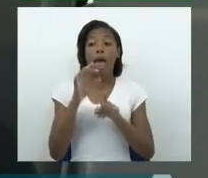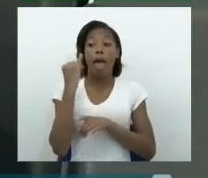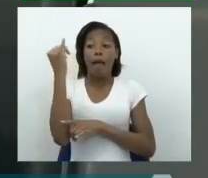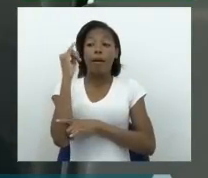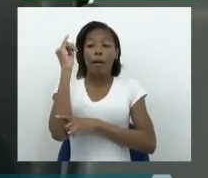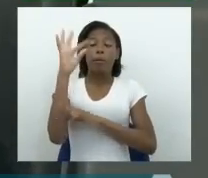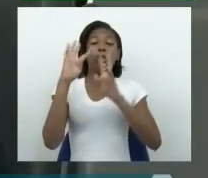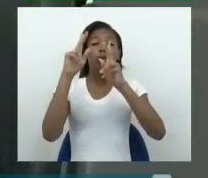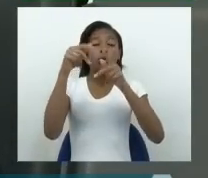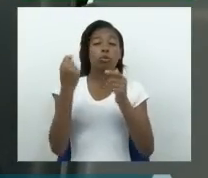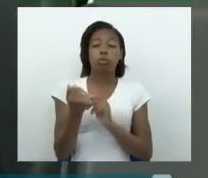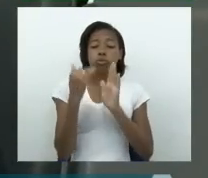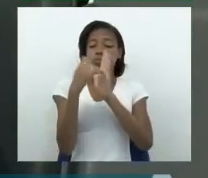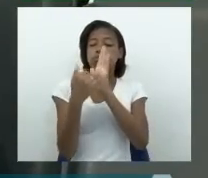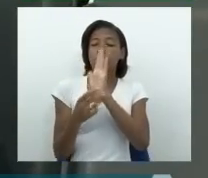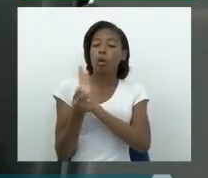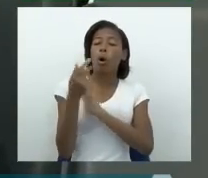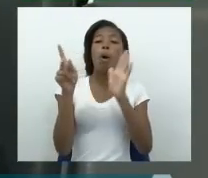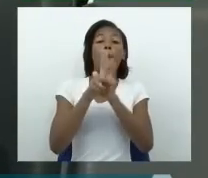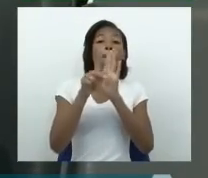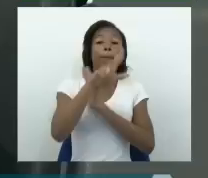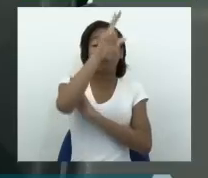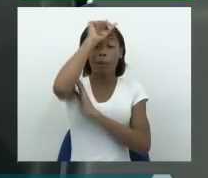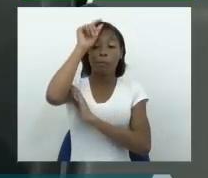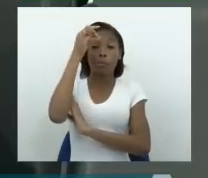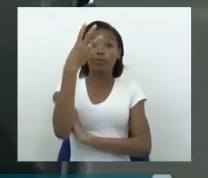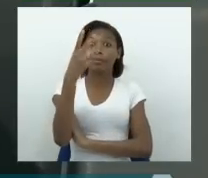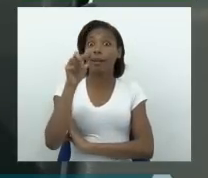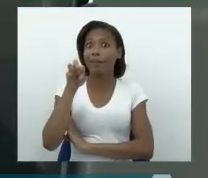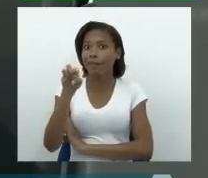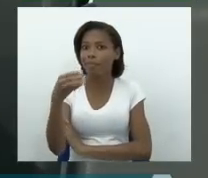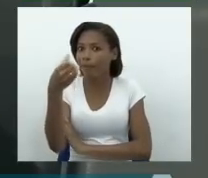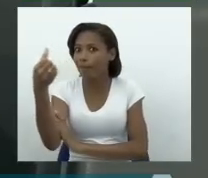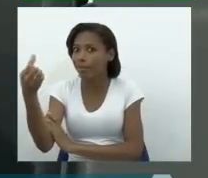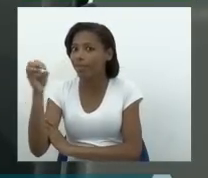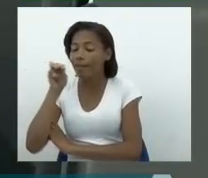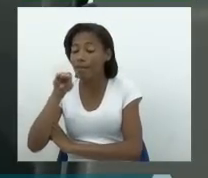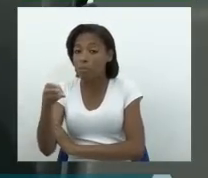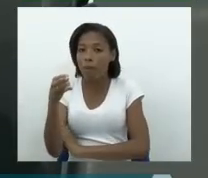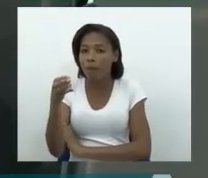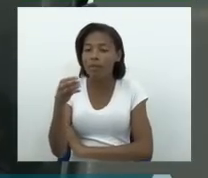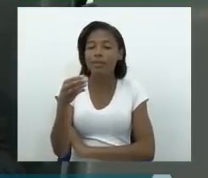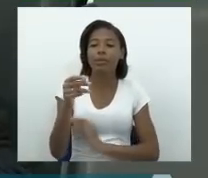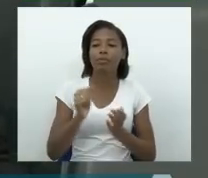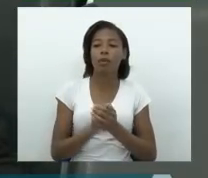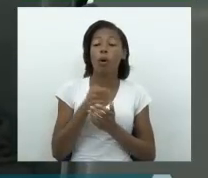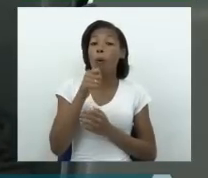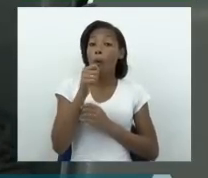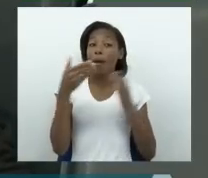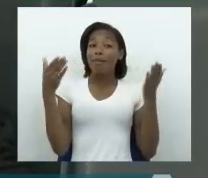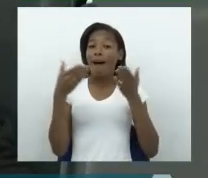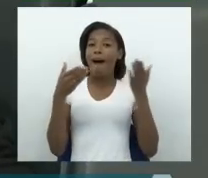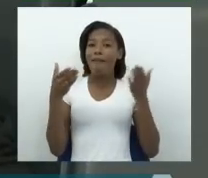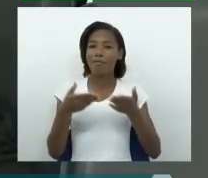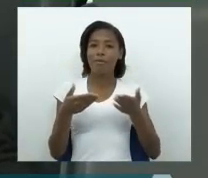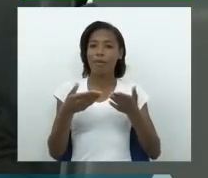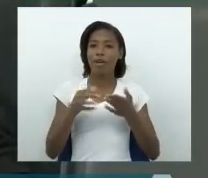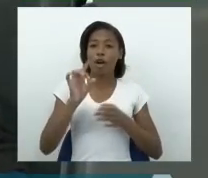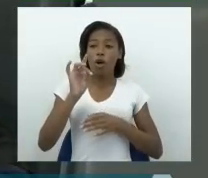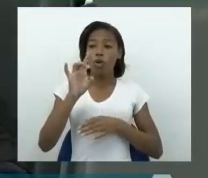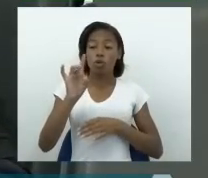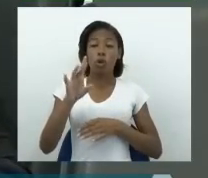que o orçamento do município, que é de 3 bilhões e 600 milhões, nesse momento só